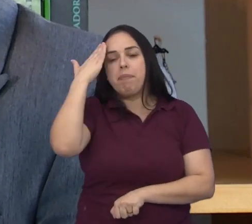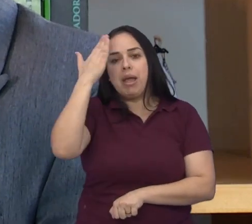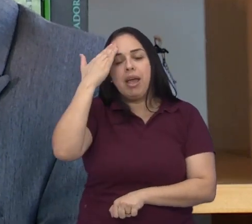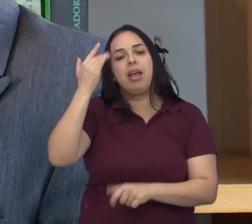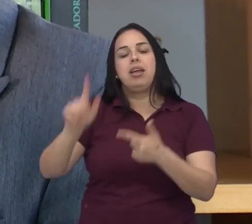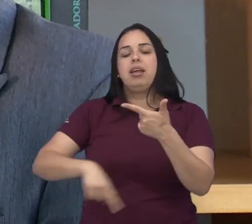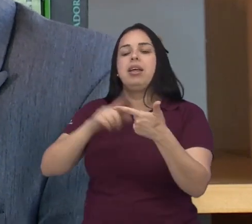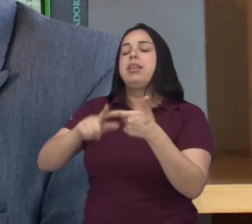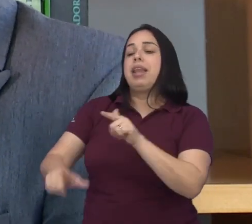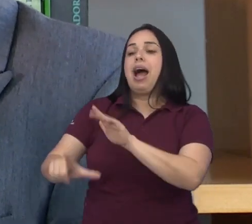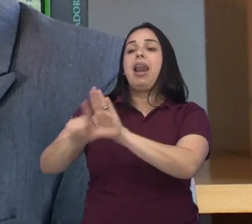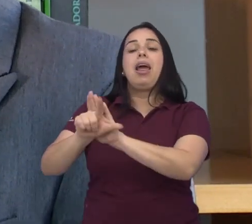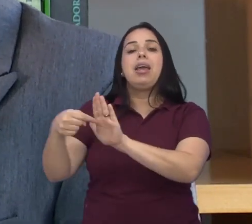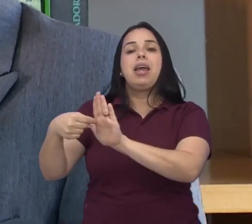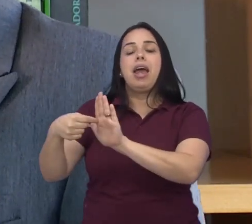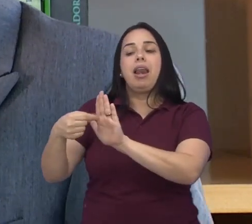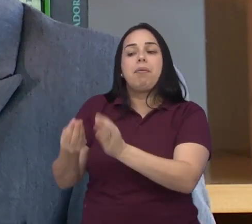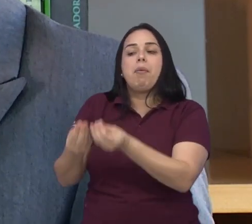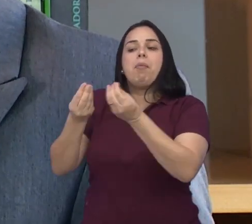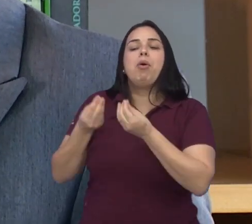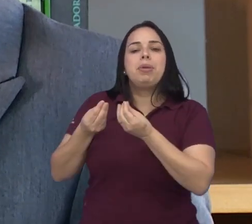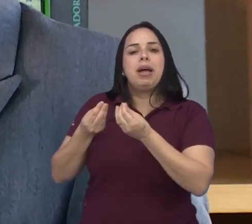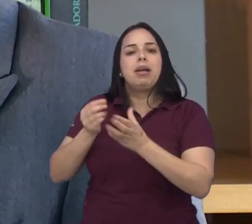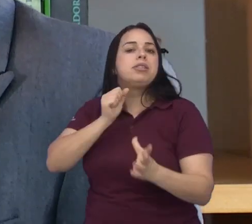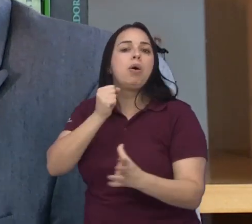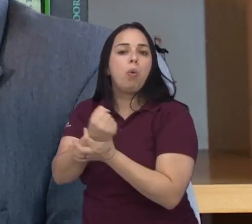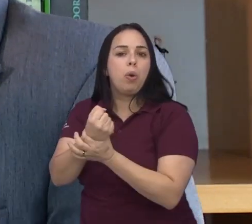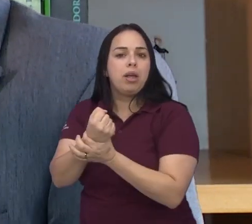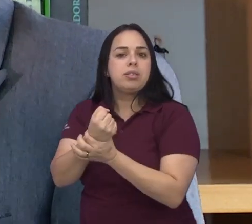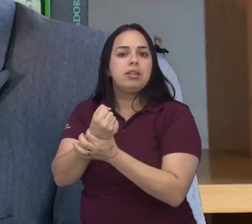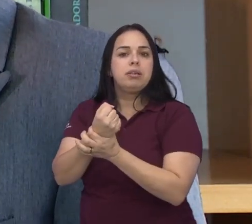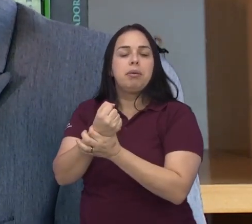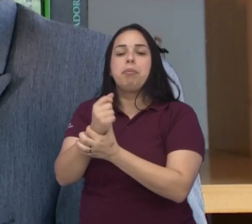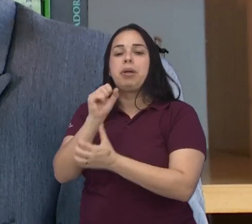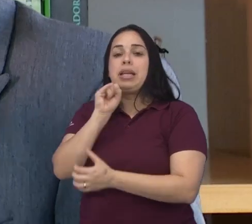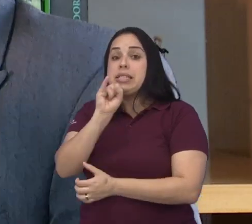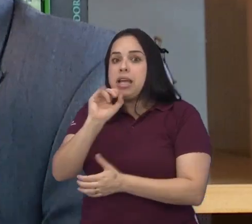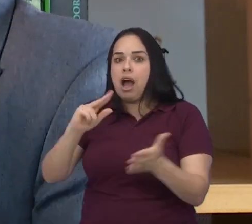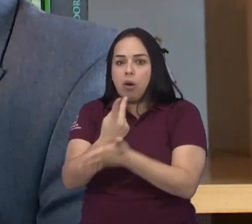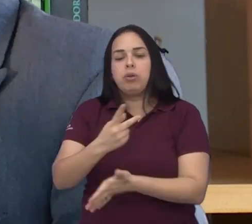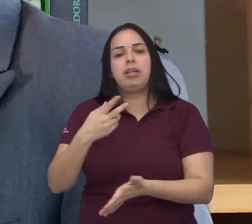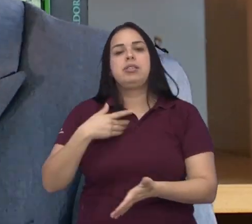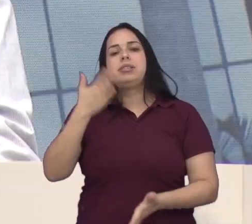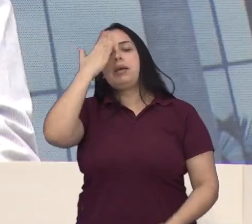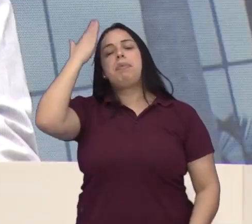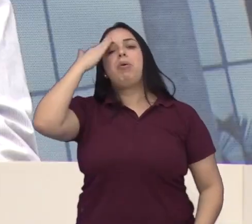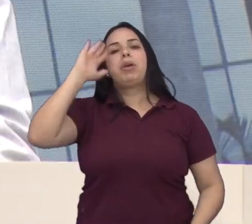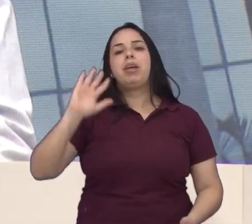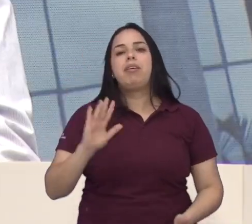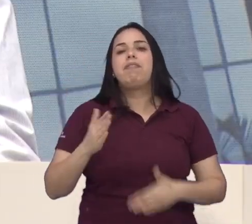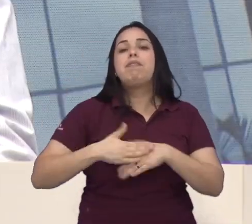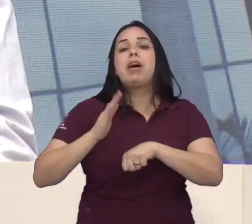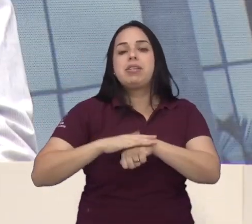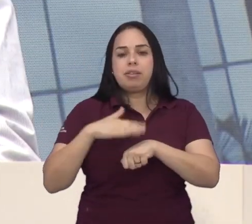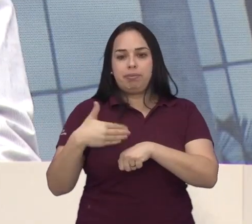da LGPD e como ela pode proteger os seus dados para o consumidor agir com prevenção. Para o vereador Júnior da Farmácia, com